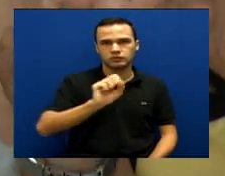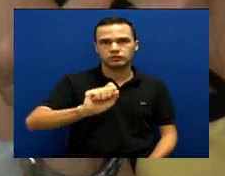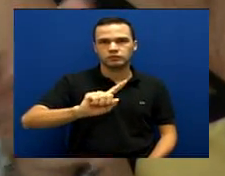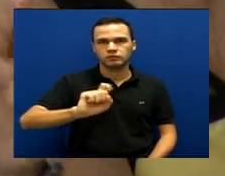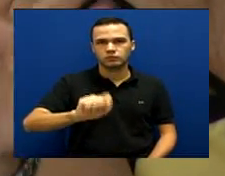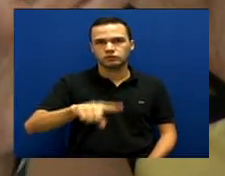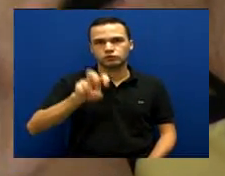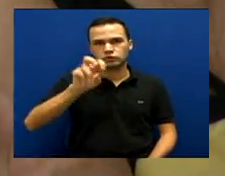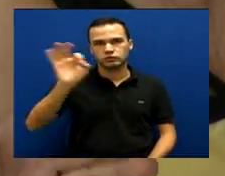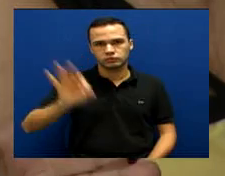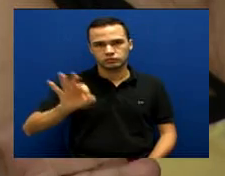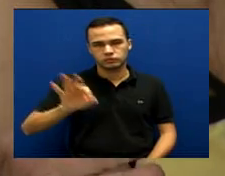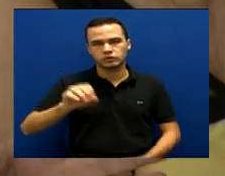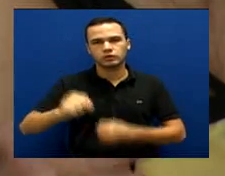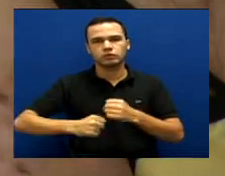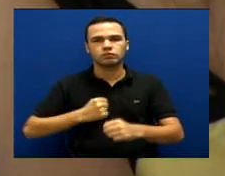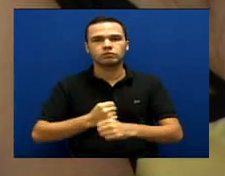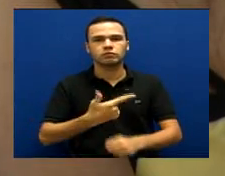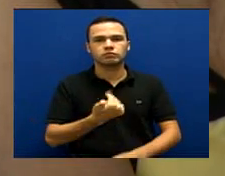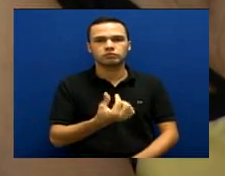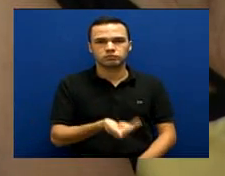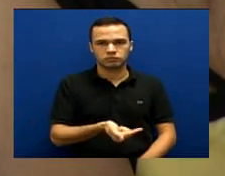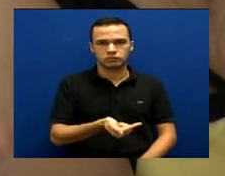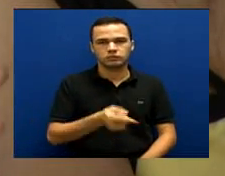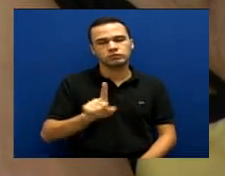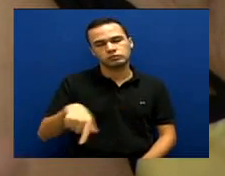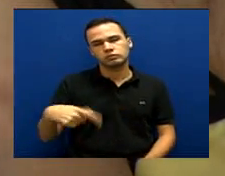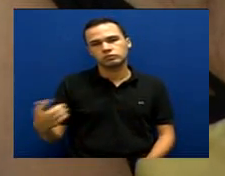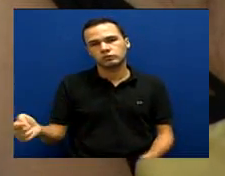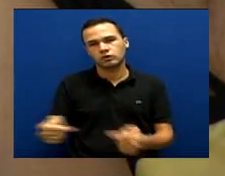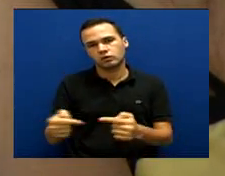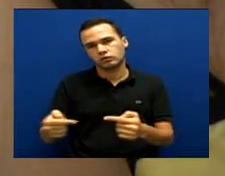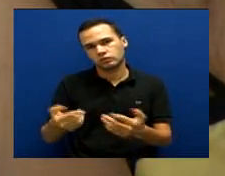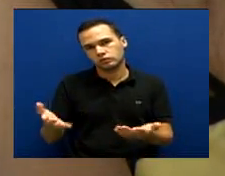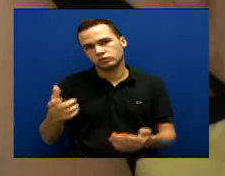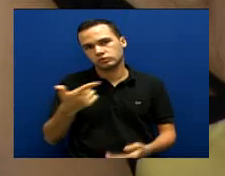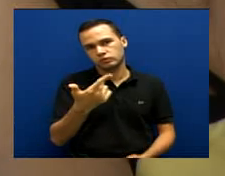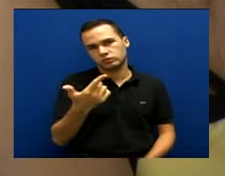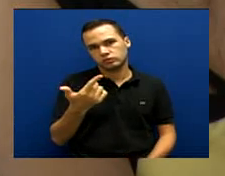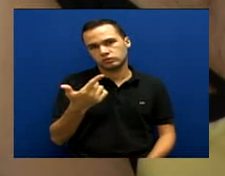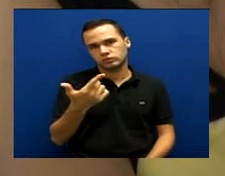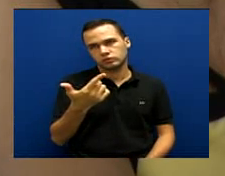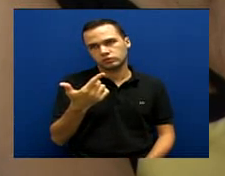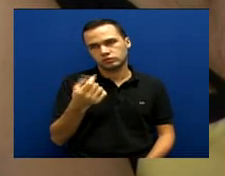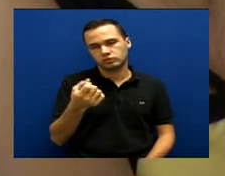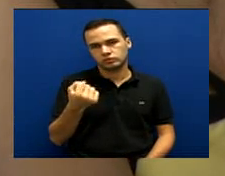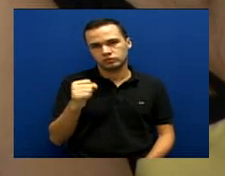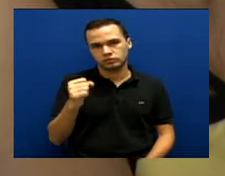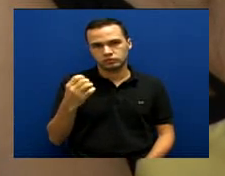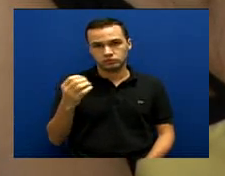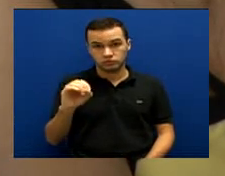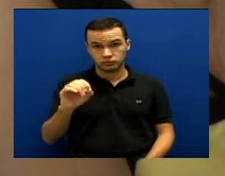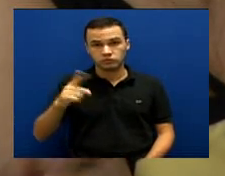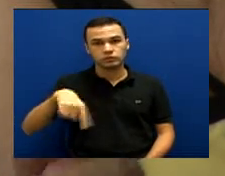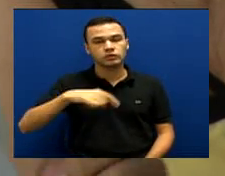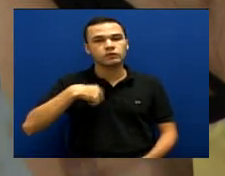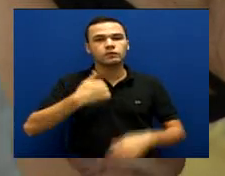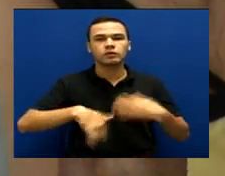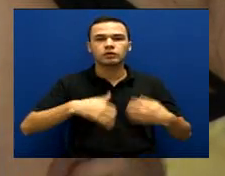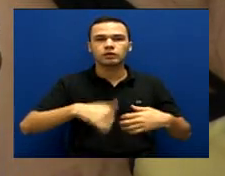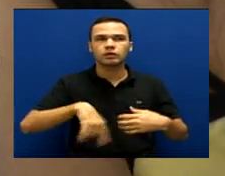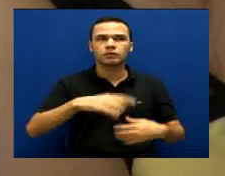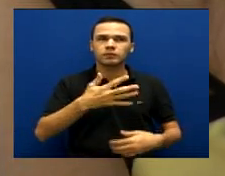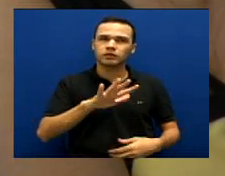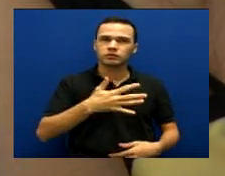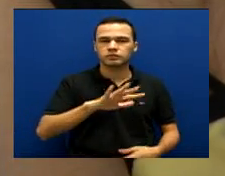por cento para 2017 para dizer contra 2.800 2.880 nós estamos falando de um